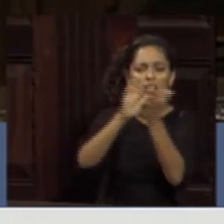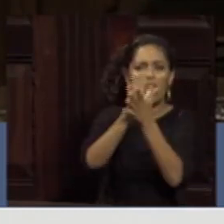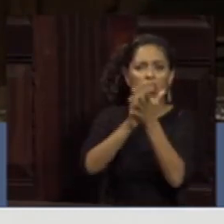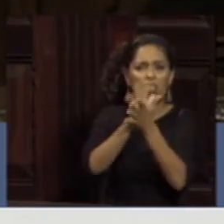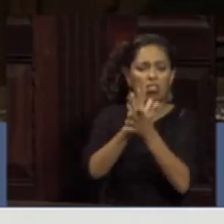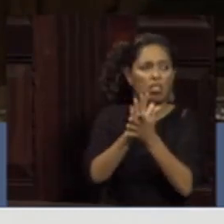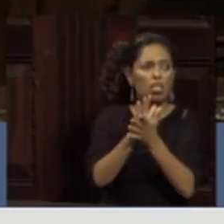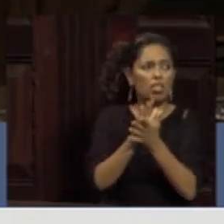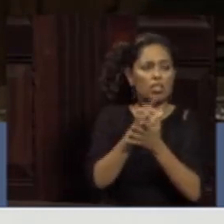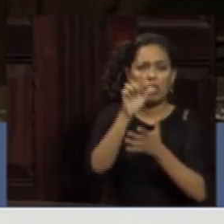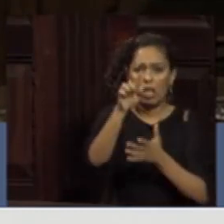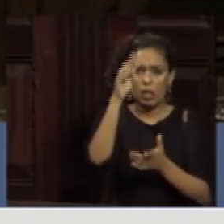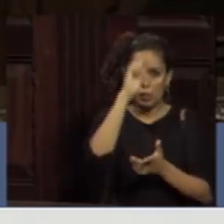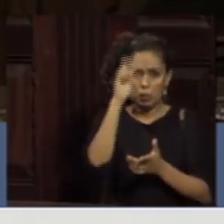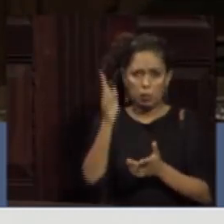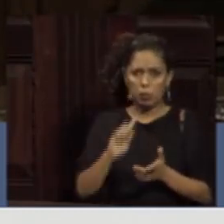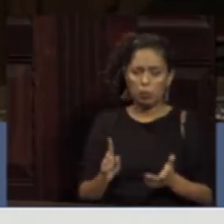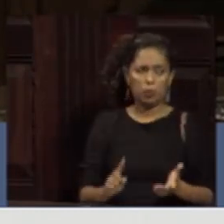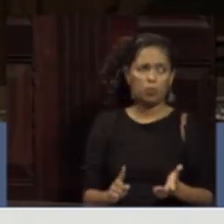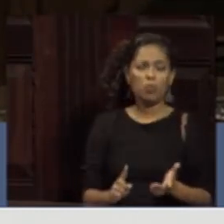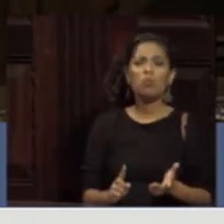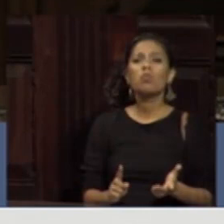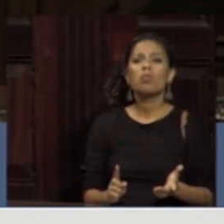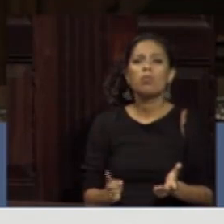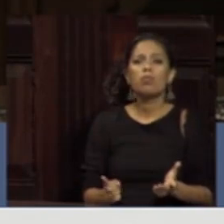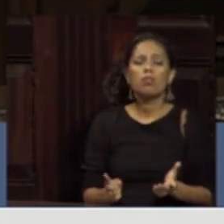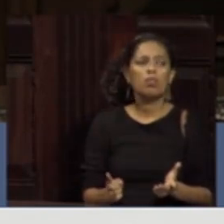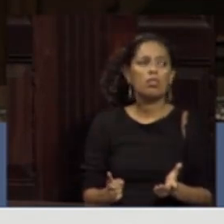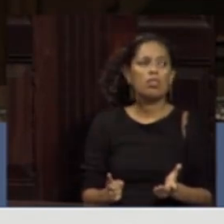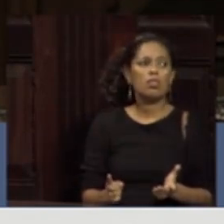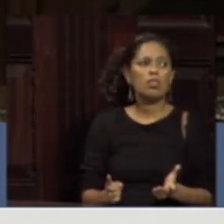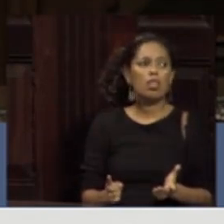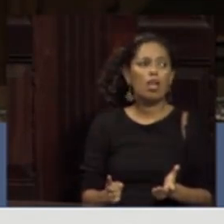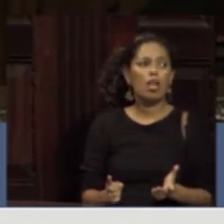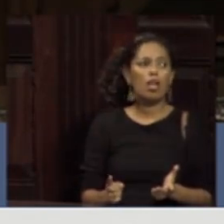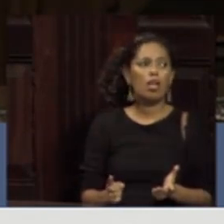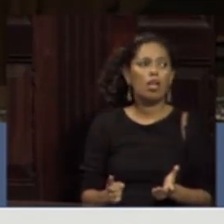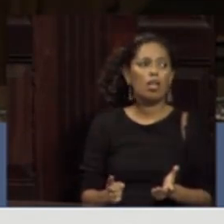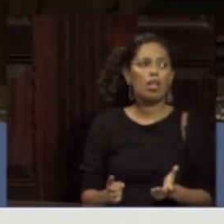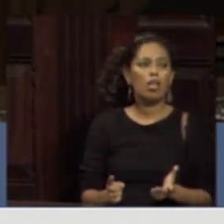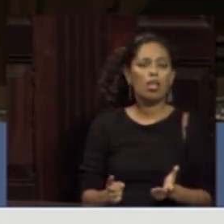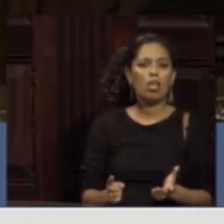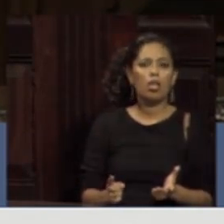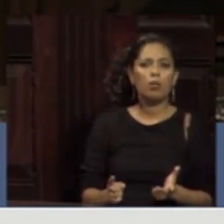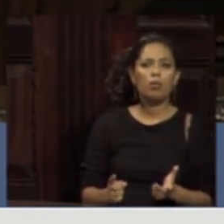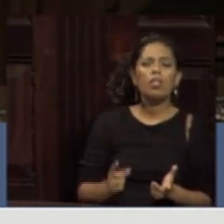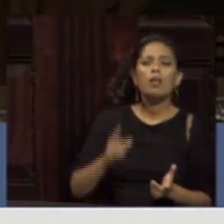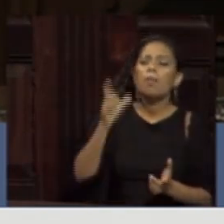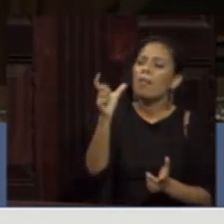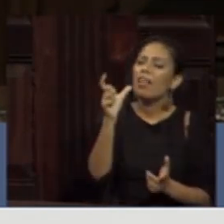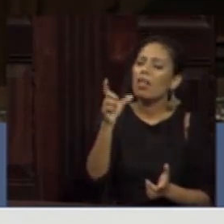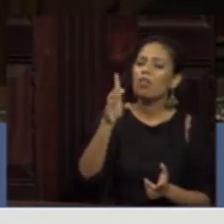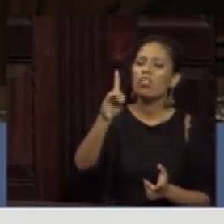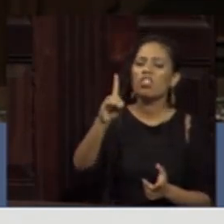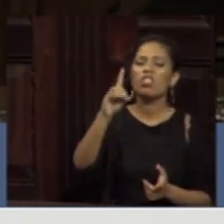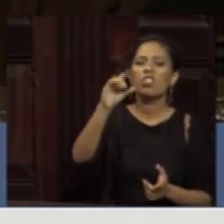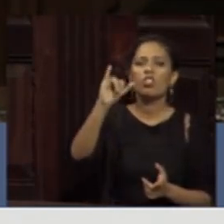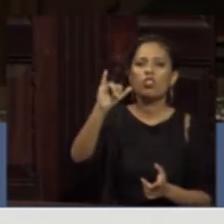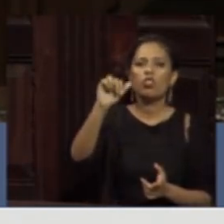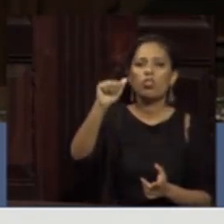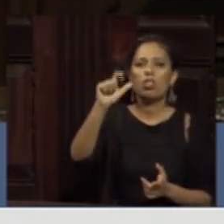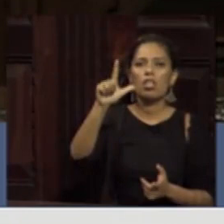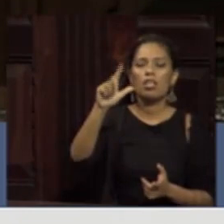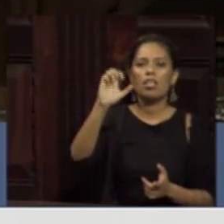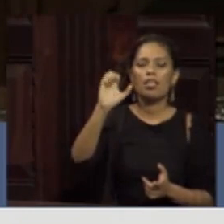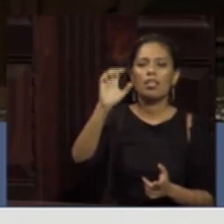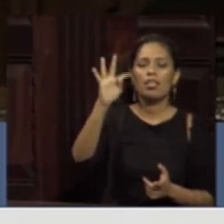desconhece profundamente o que seja a dialética. Aí vejo no